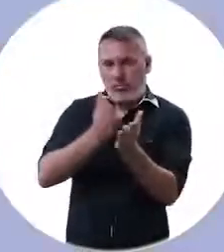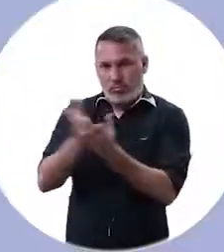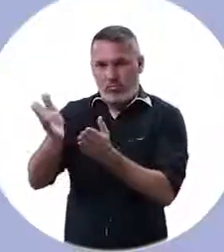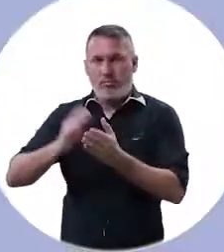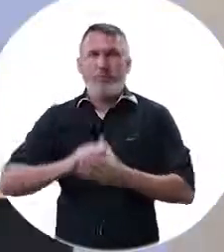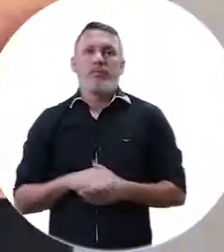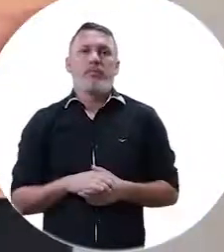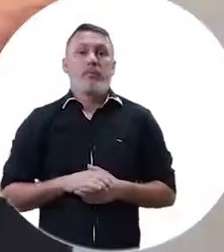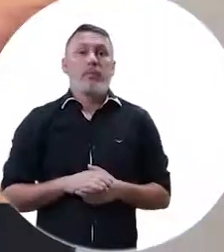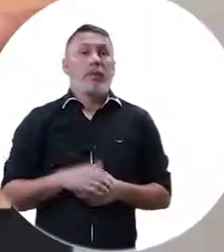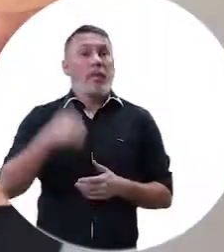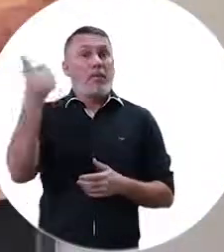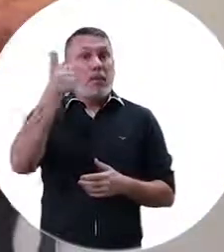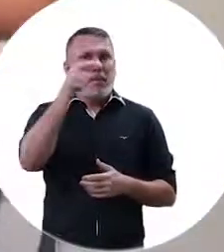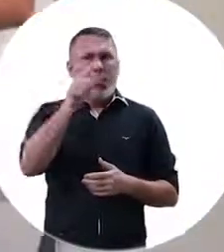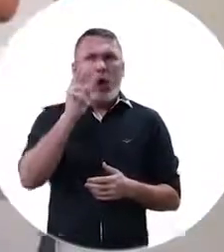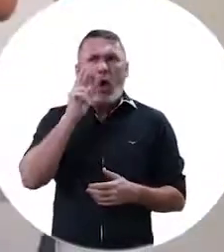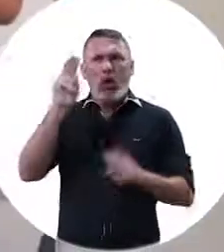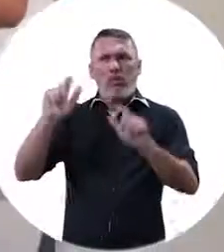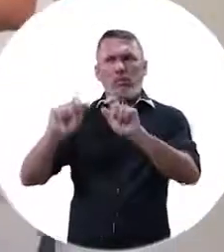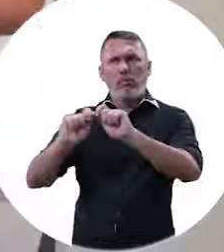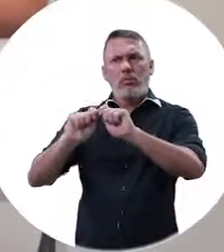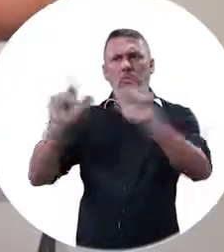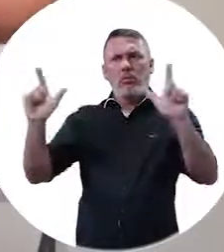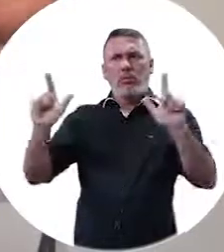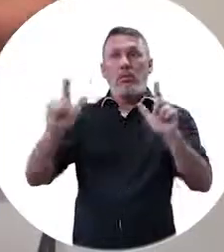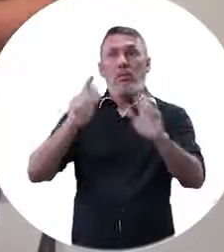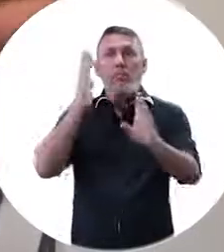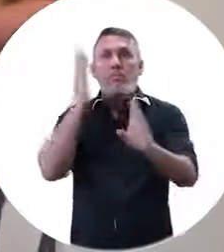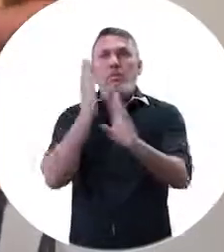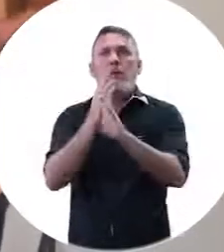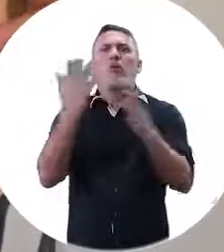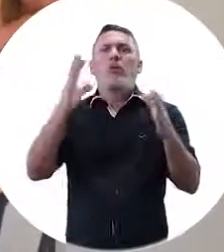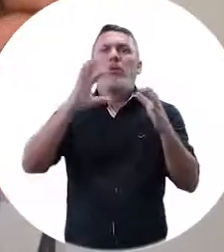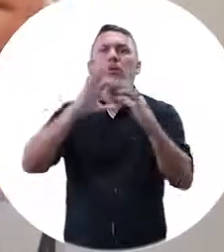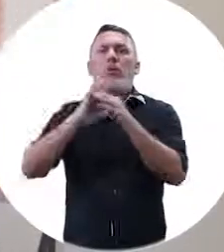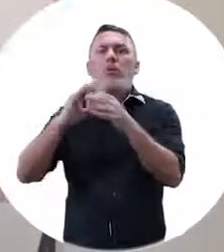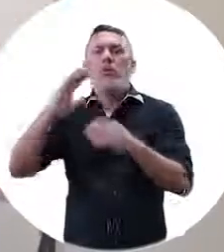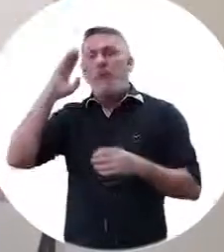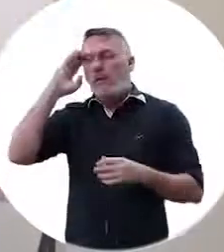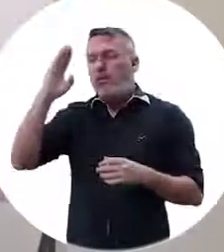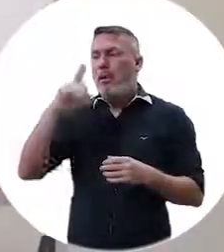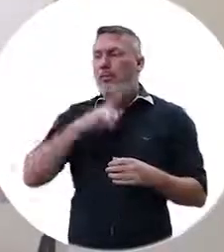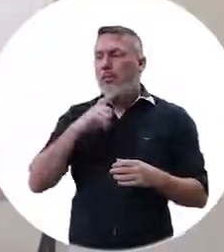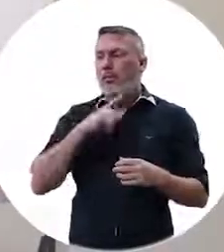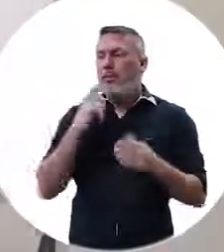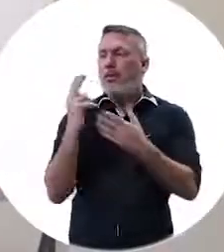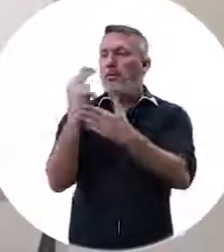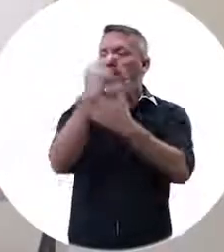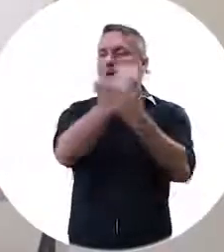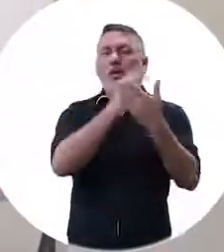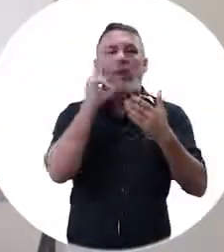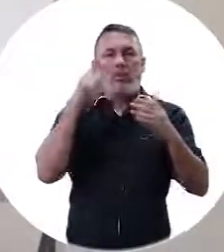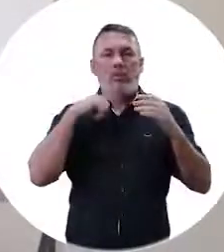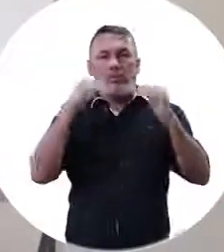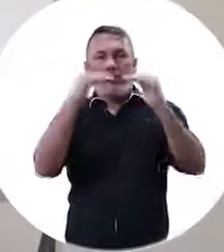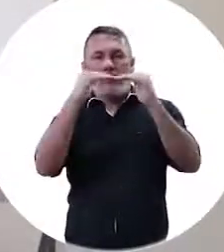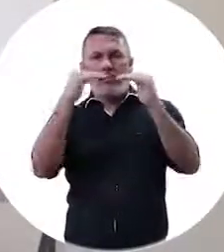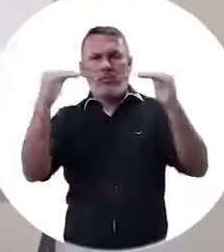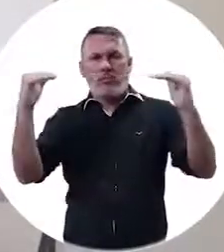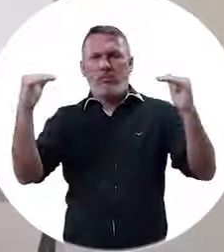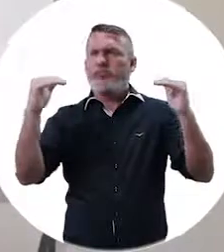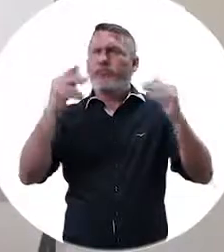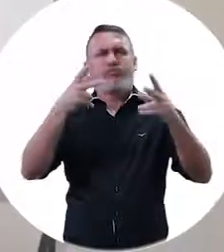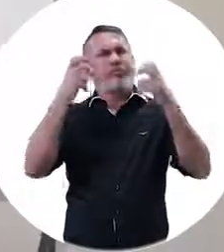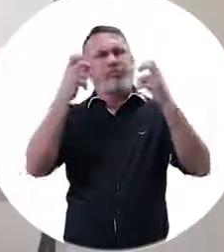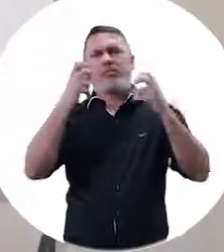cíclicas. Primeira coisa que você faz quando vê uma cadeia carbônica, identifica a cadeia principal. No caso aqui, a nossa cadeia principal é essa linear